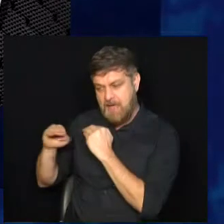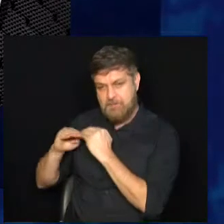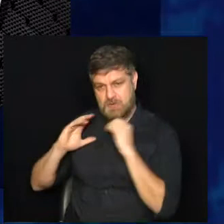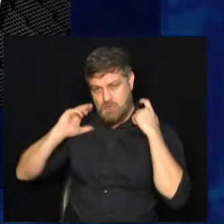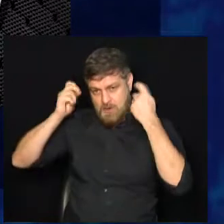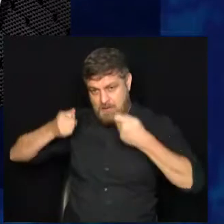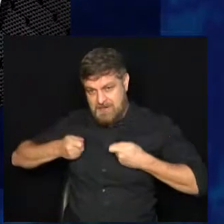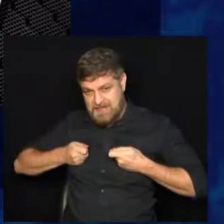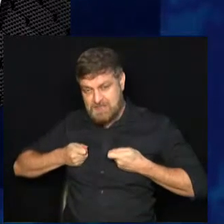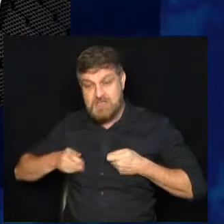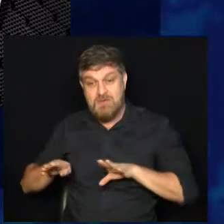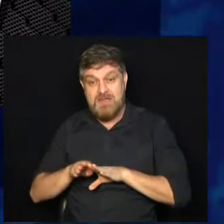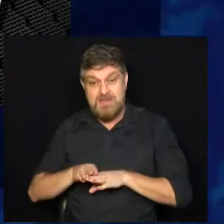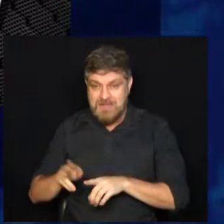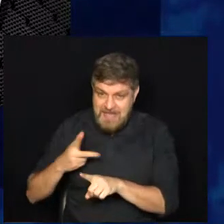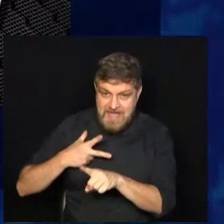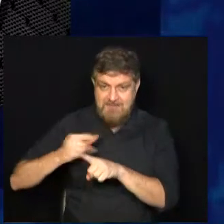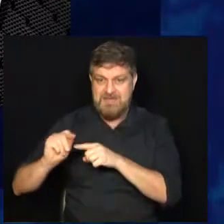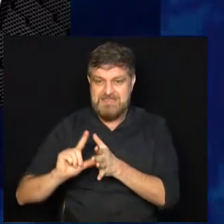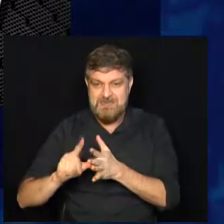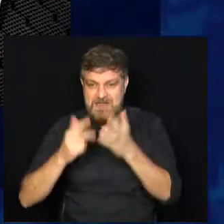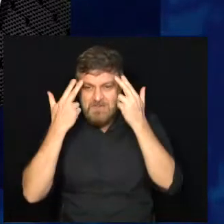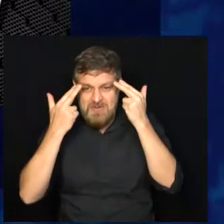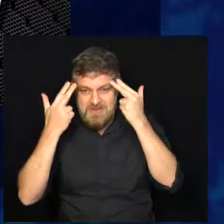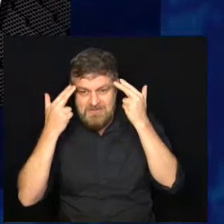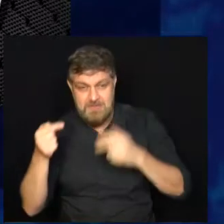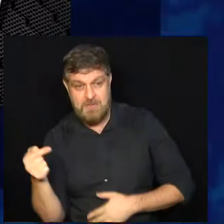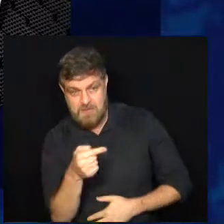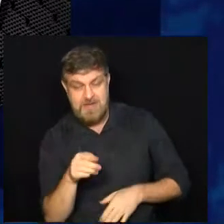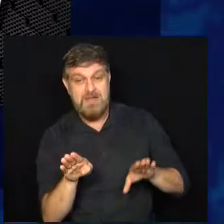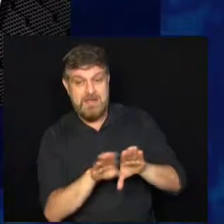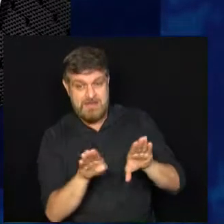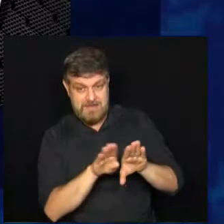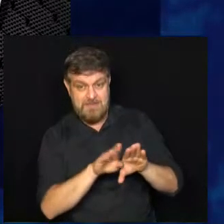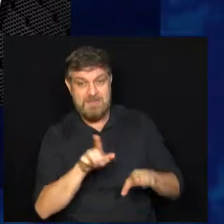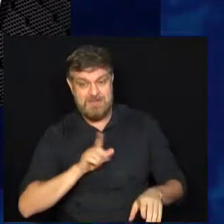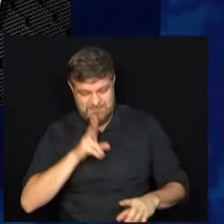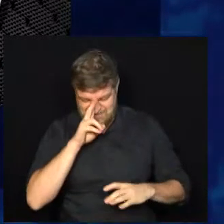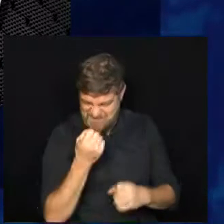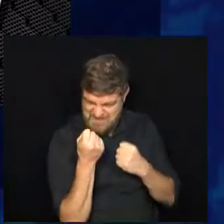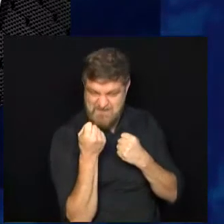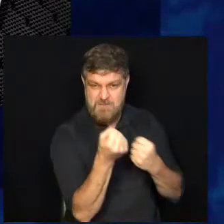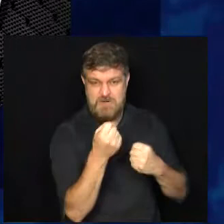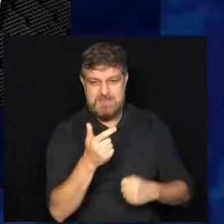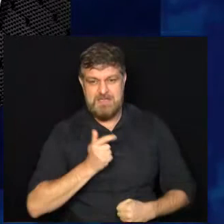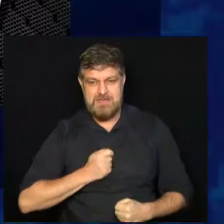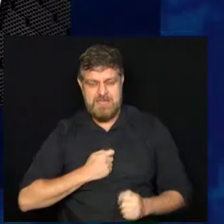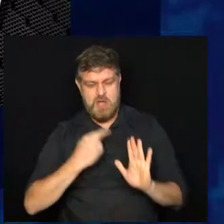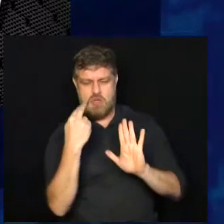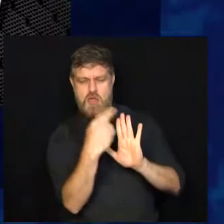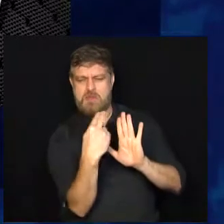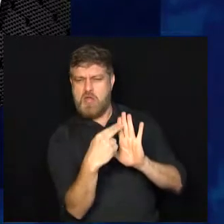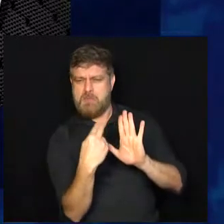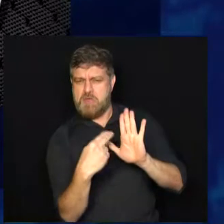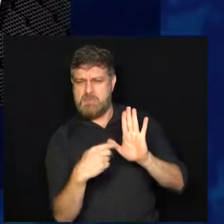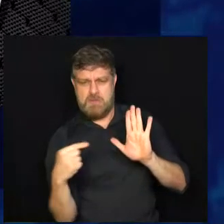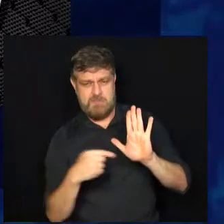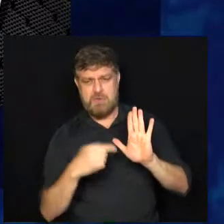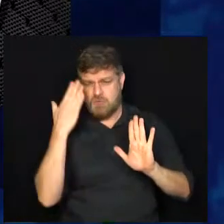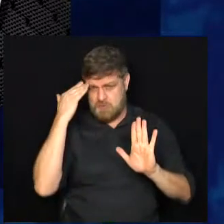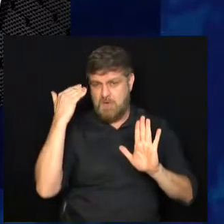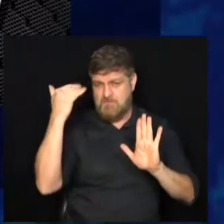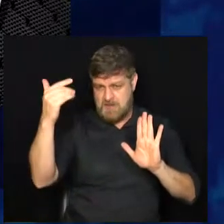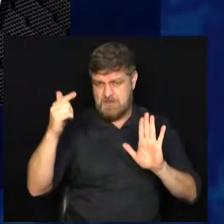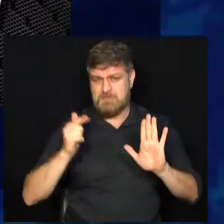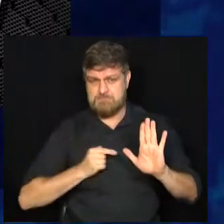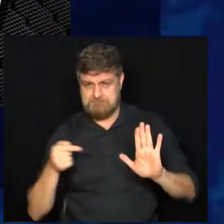e venceu no tempo normal. O Novo Horizontino também conta com força máxima, Murilo Rangel, tem o Gênison, que é